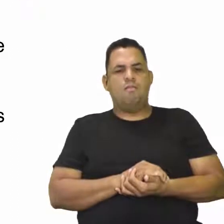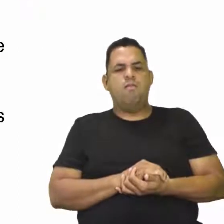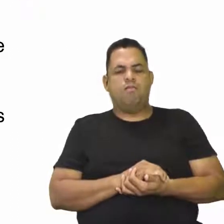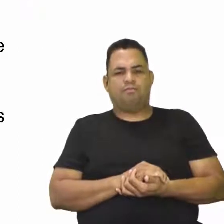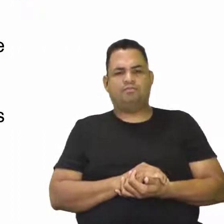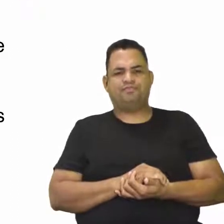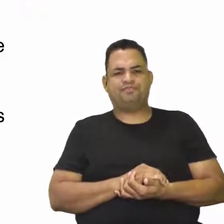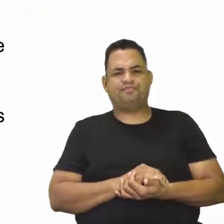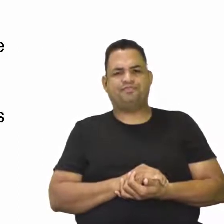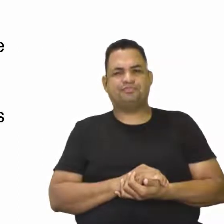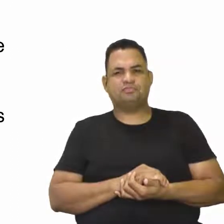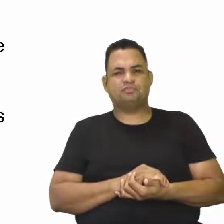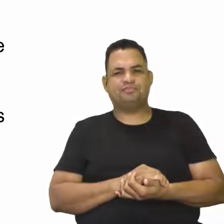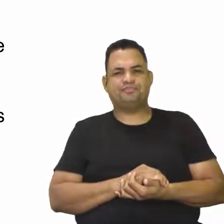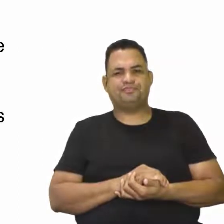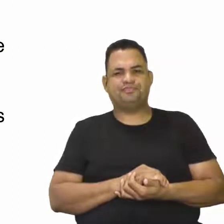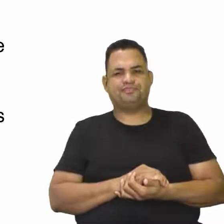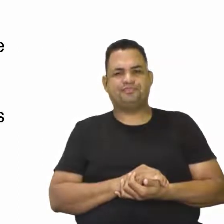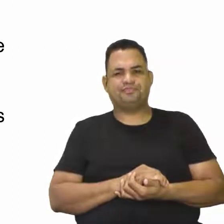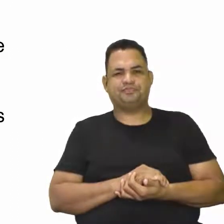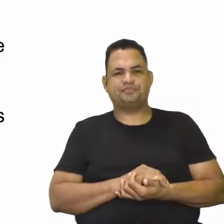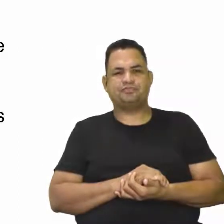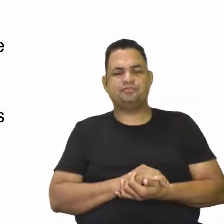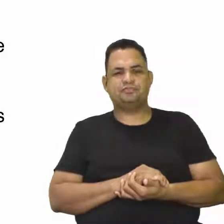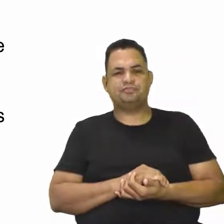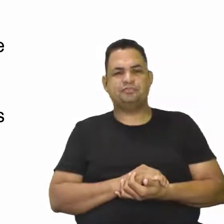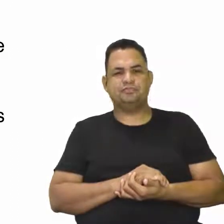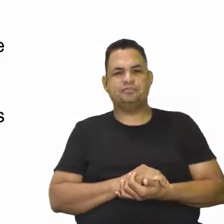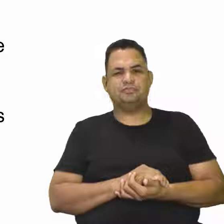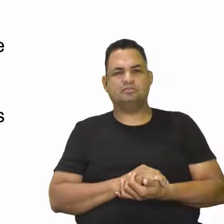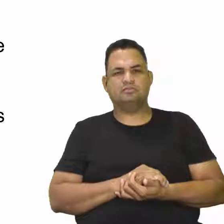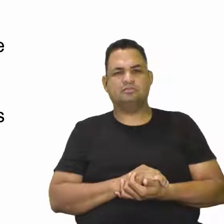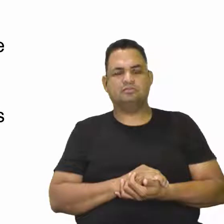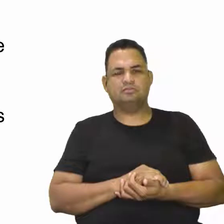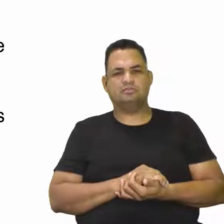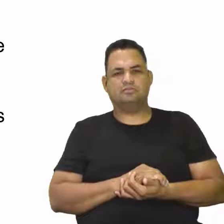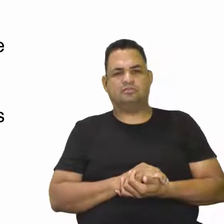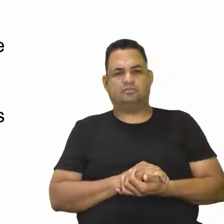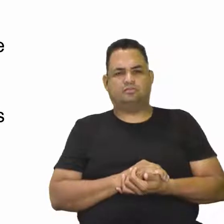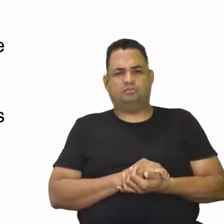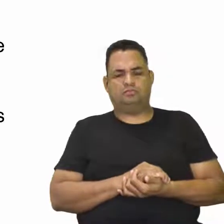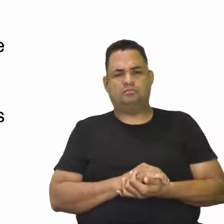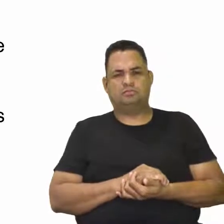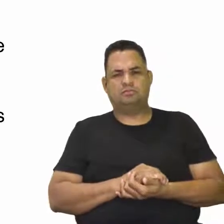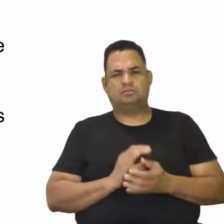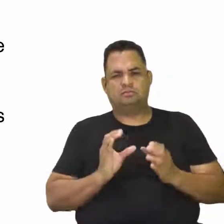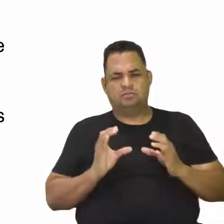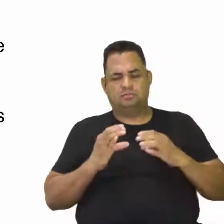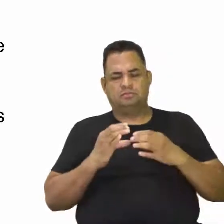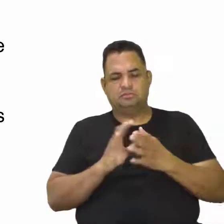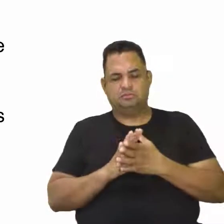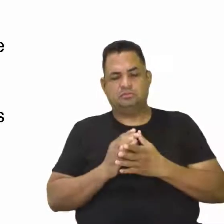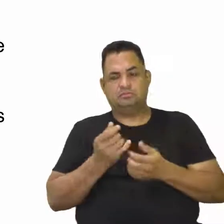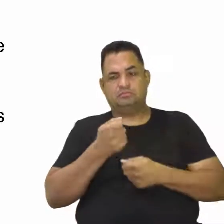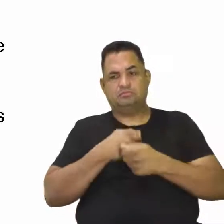Não, peraí, vamos apagar aqui. Ai, gente, vamos lá de novo. Estão concentrados em determinada classe econômica? Sim.